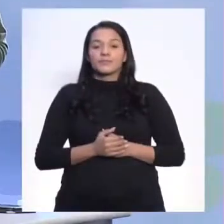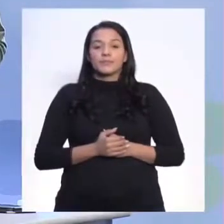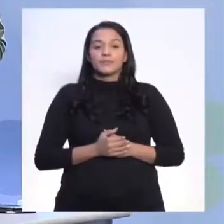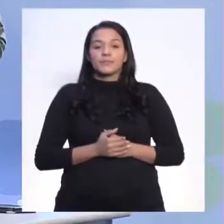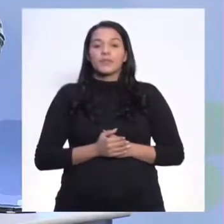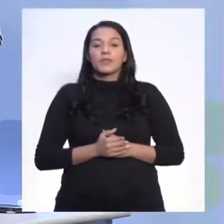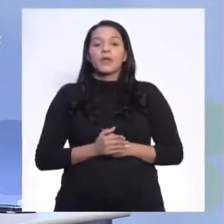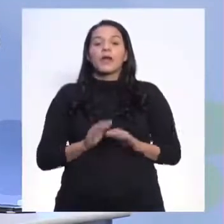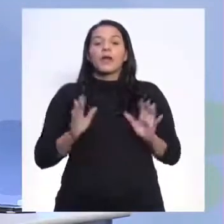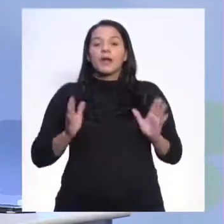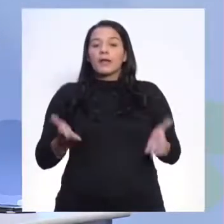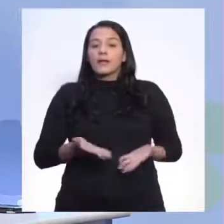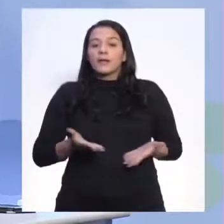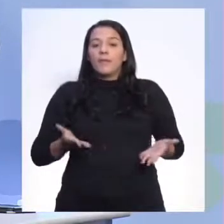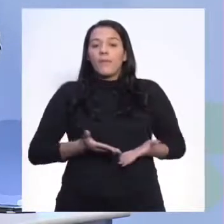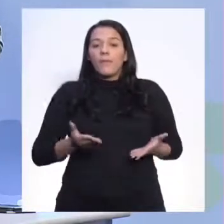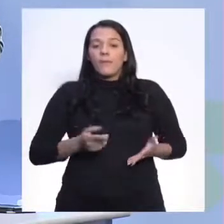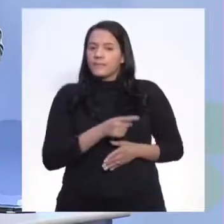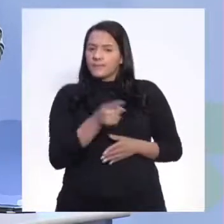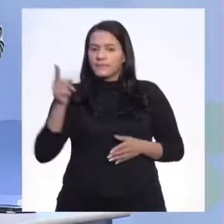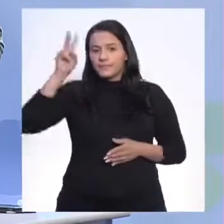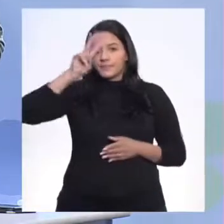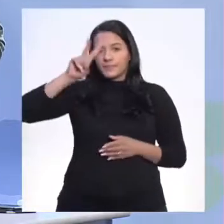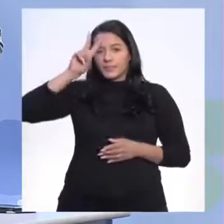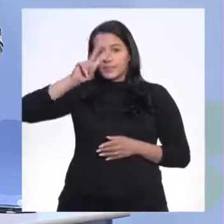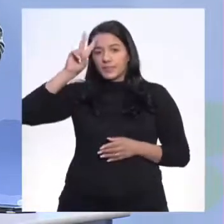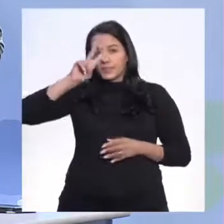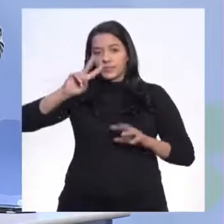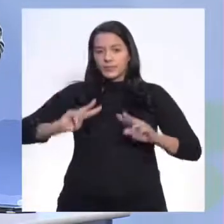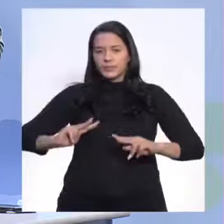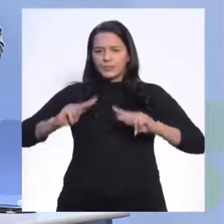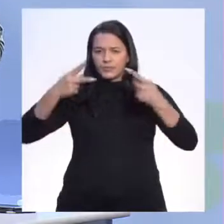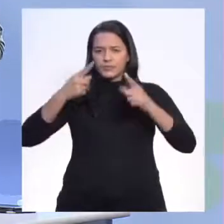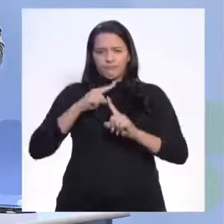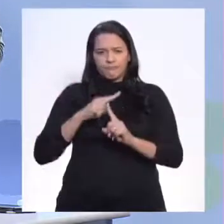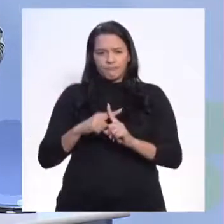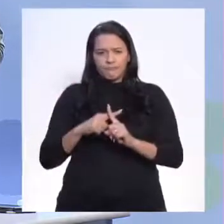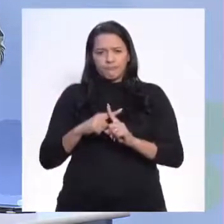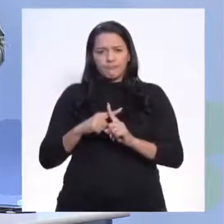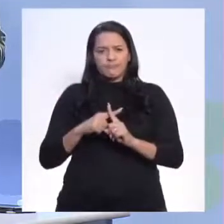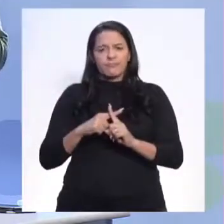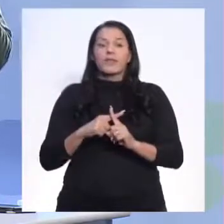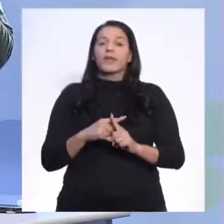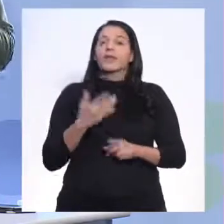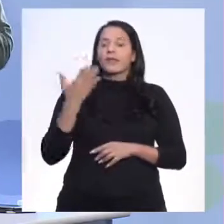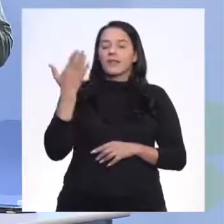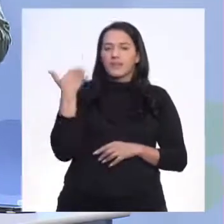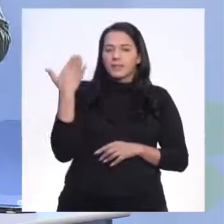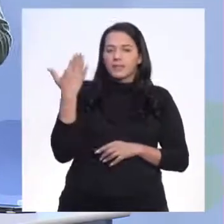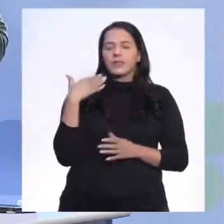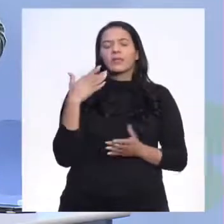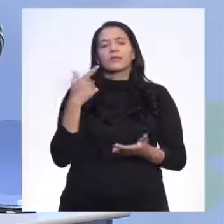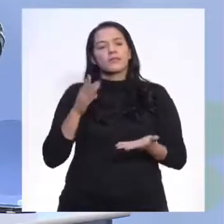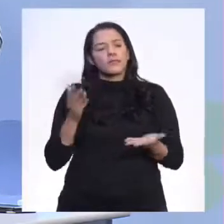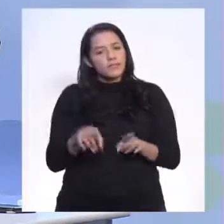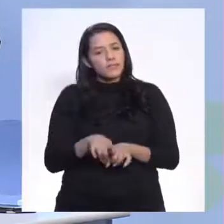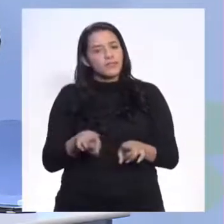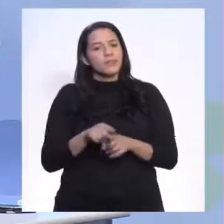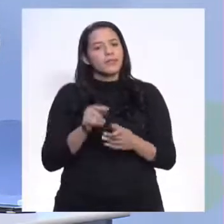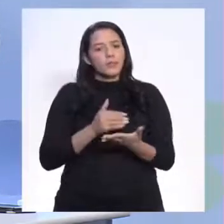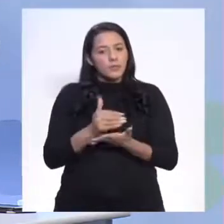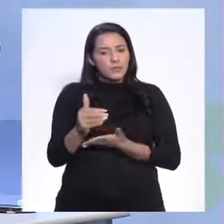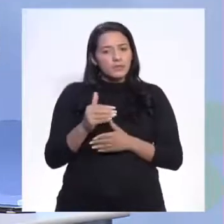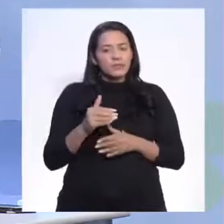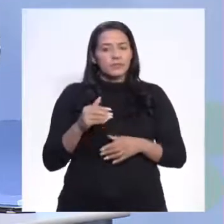mesmo. E agora, será que você lembra do princípio multiplicativo? Na aula passada, nós também começamos a trabalhar com